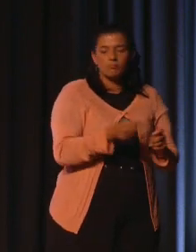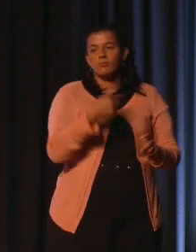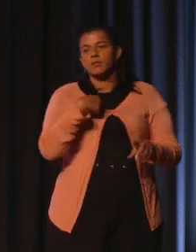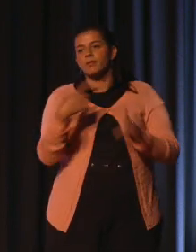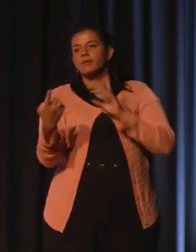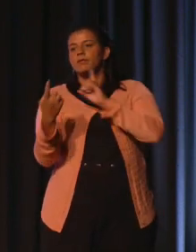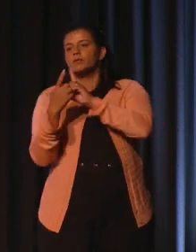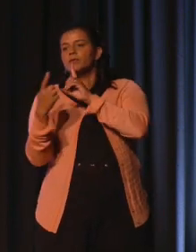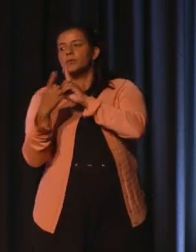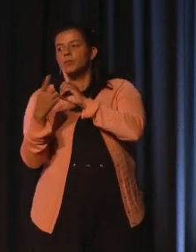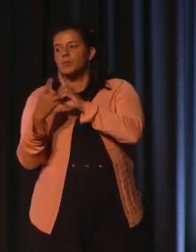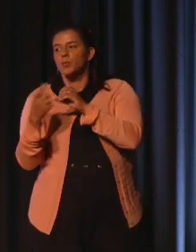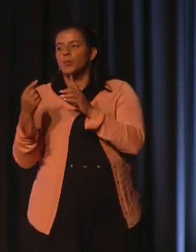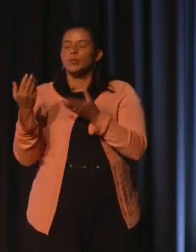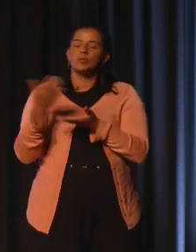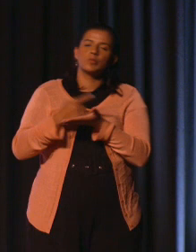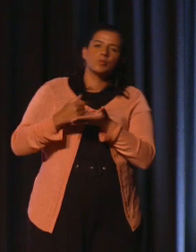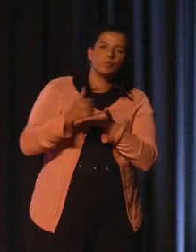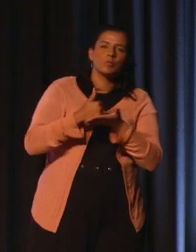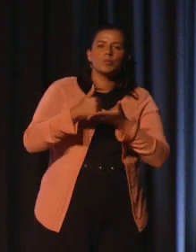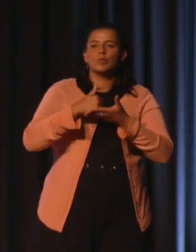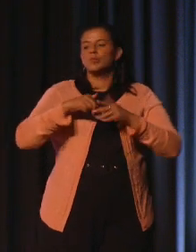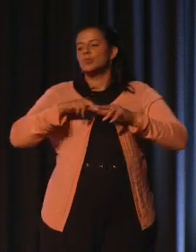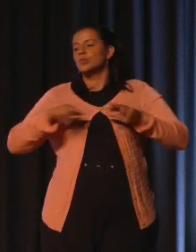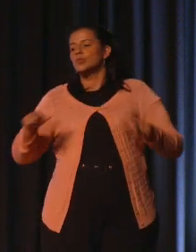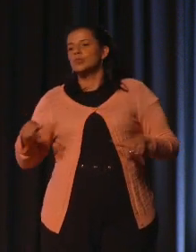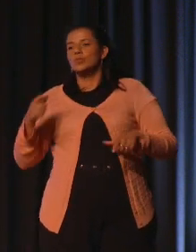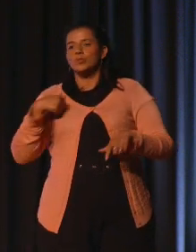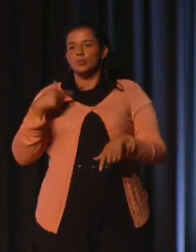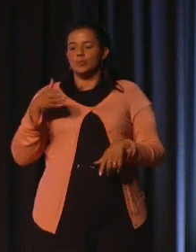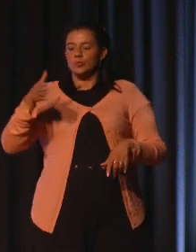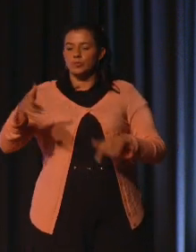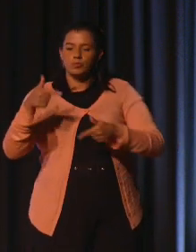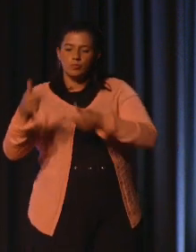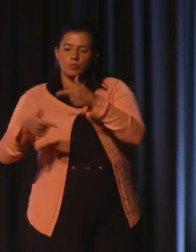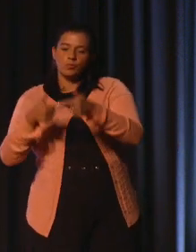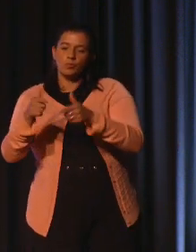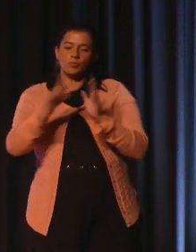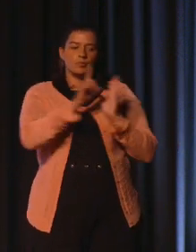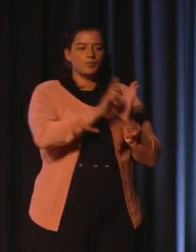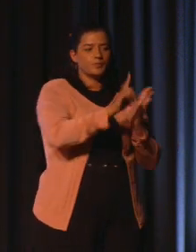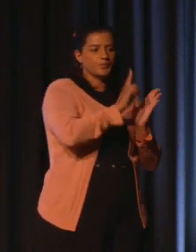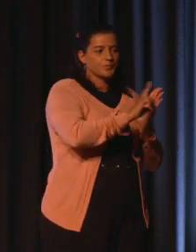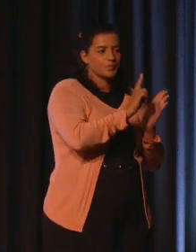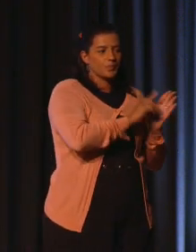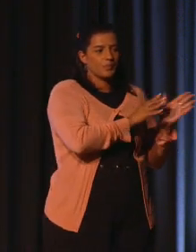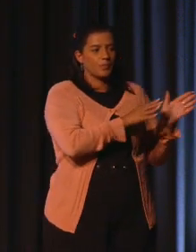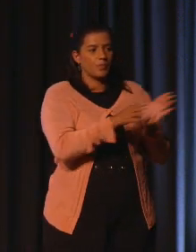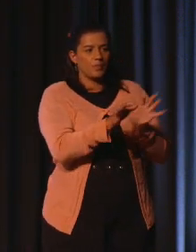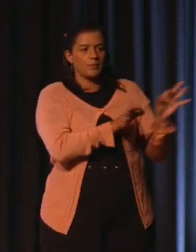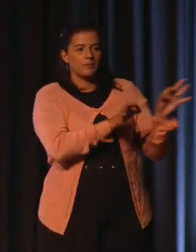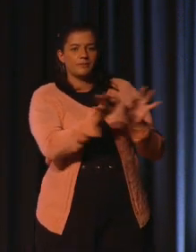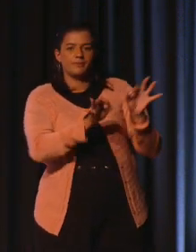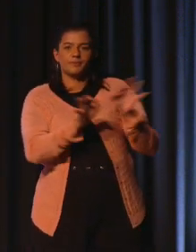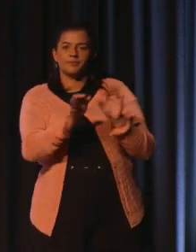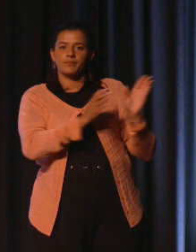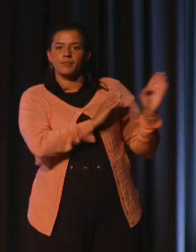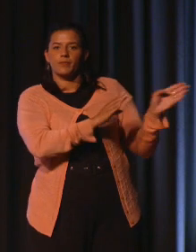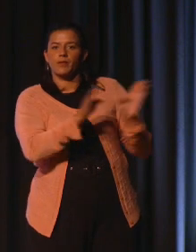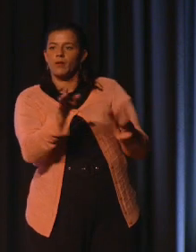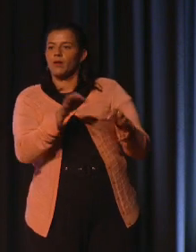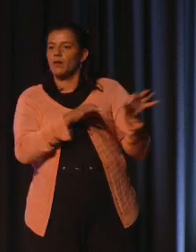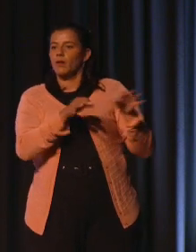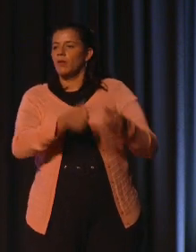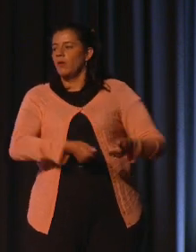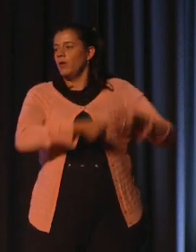atendimento farmacêutico, consulta para o paciente, mas aí o meu serviço lá, ó, de logística, que é basicamente controle de estoque, ele não está